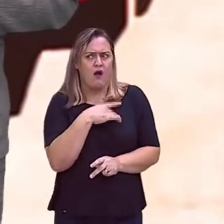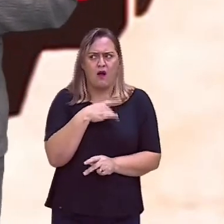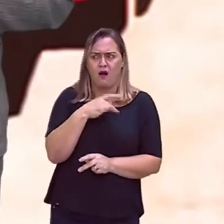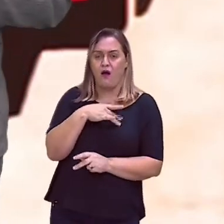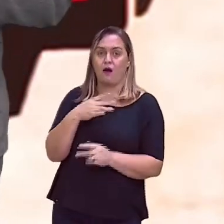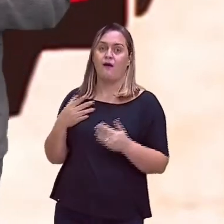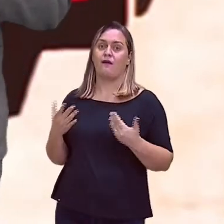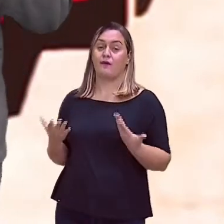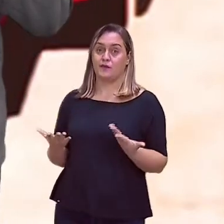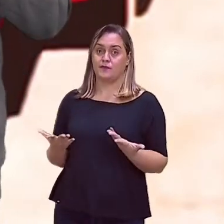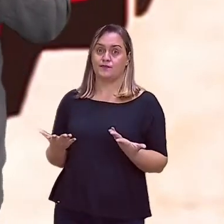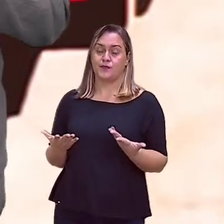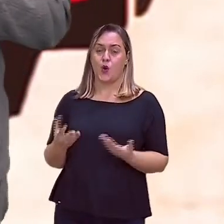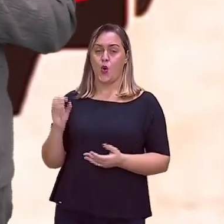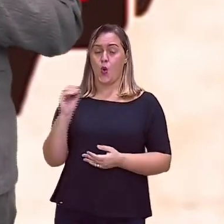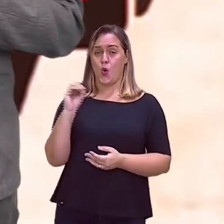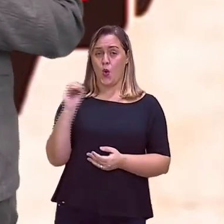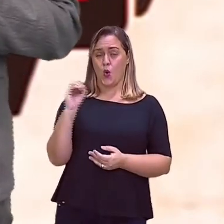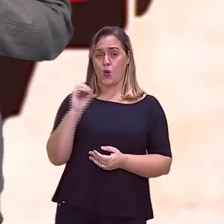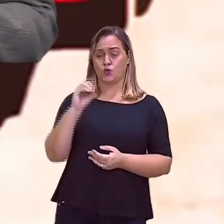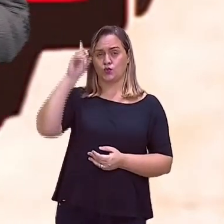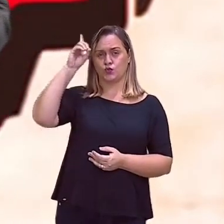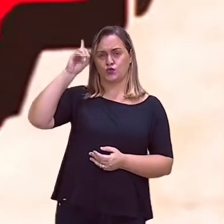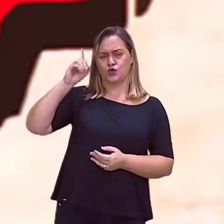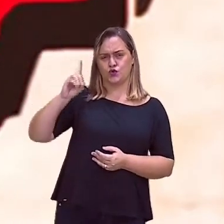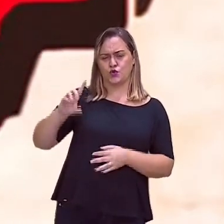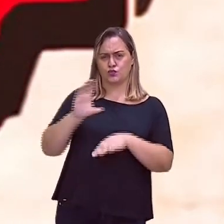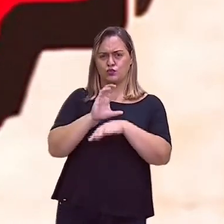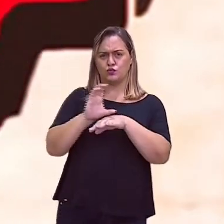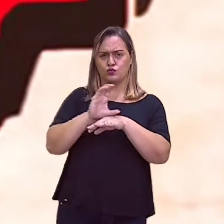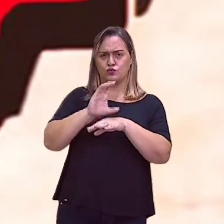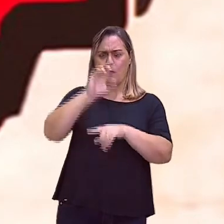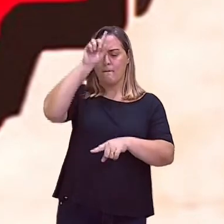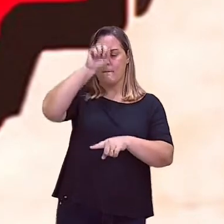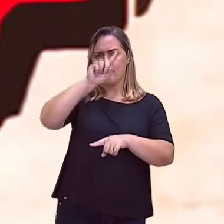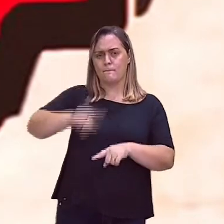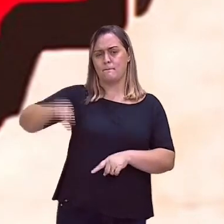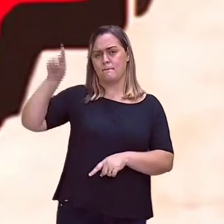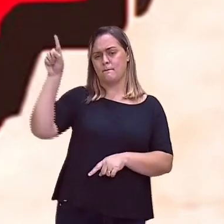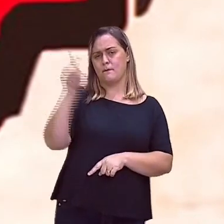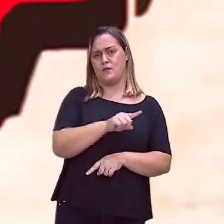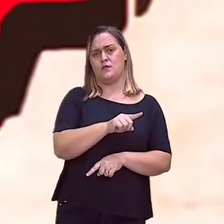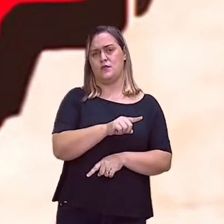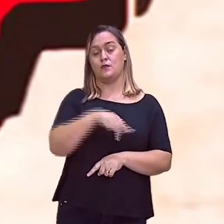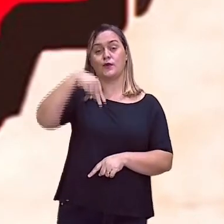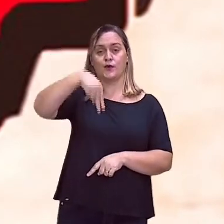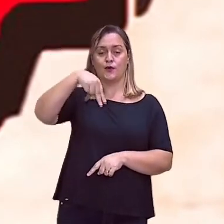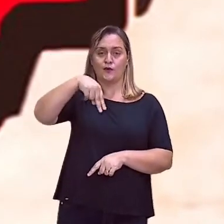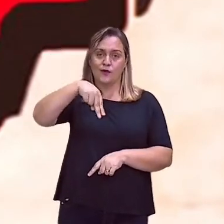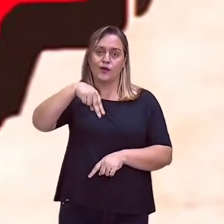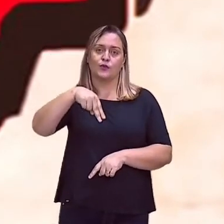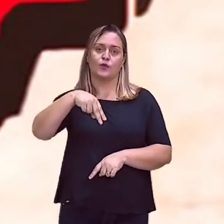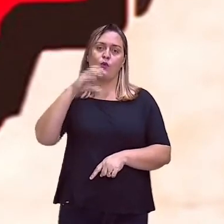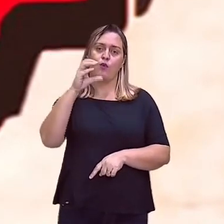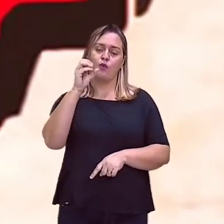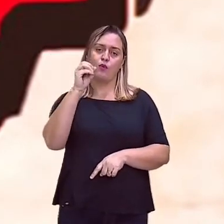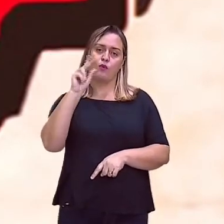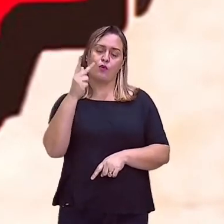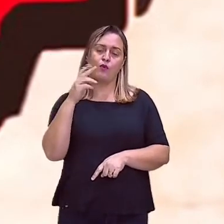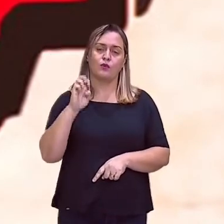outubro, direitos constitucionais foram suspensos e em novembro veio o golpe. Em 10 de